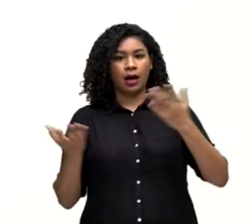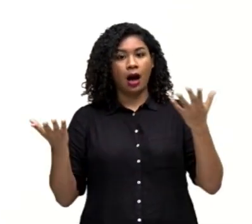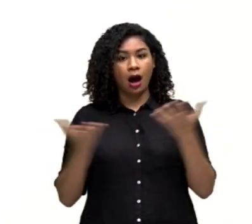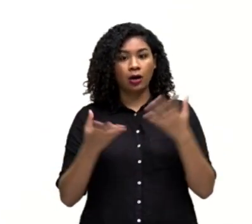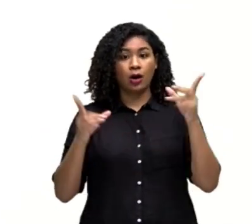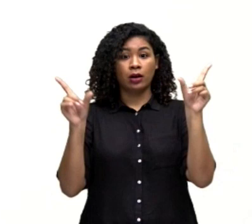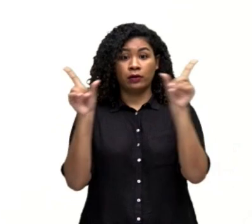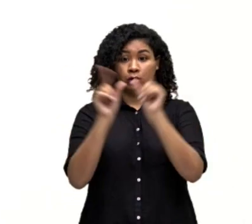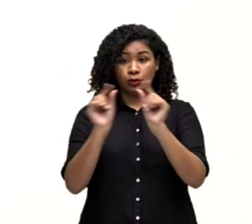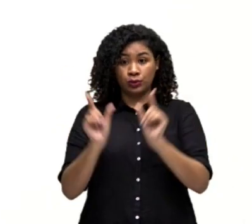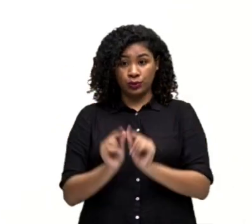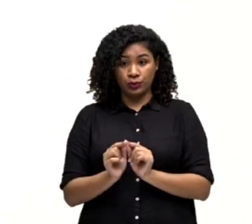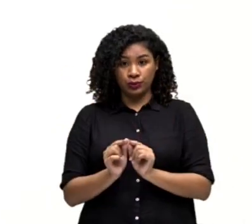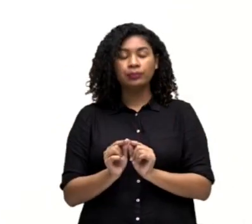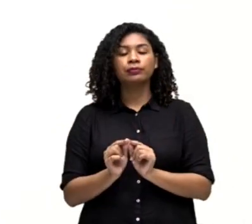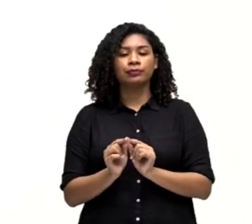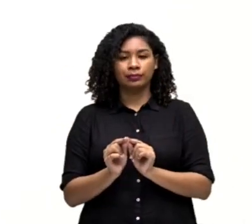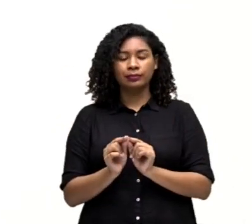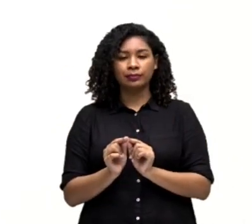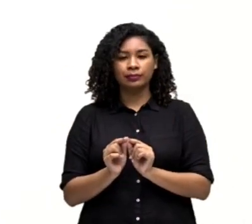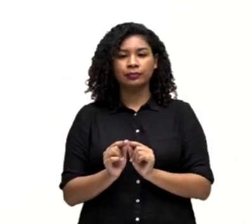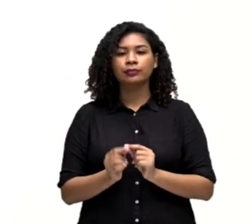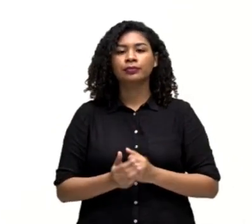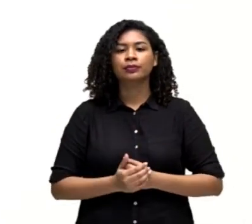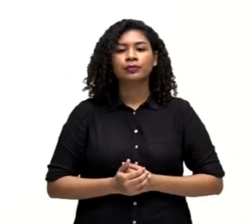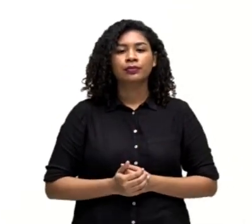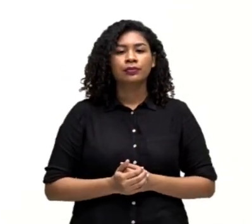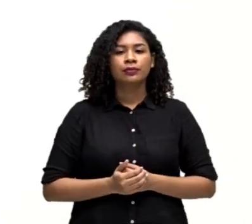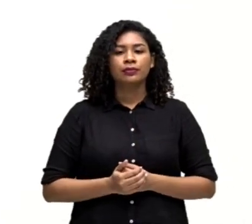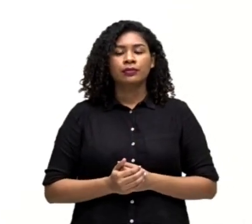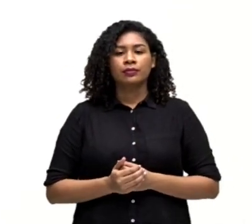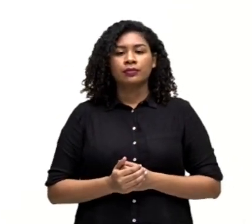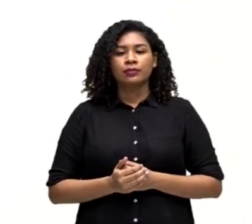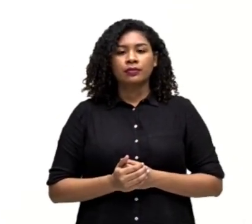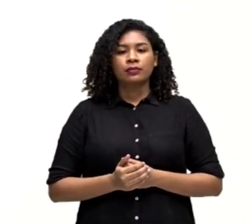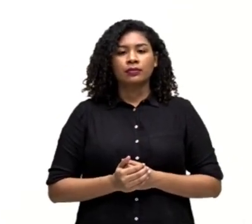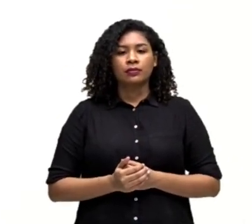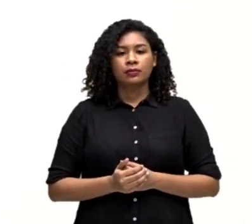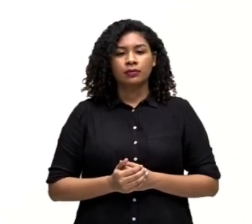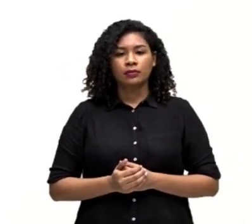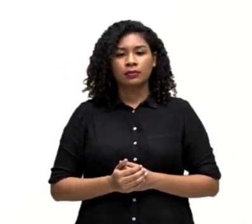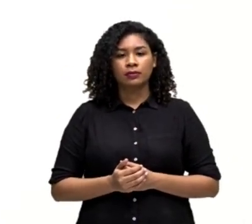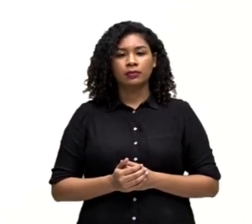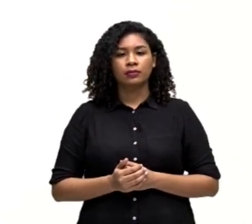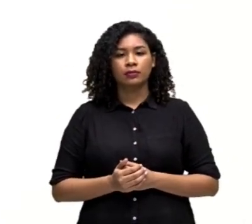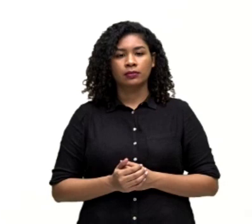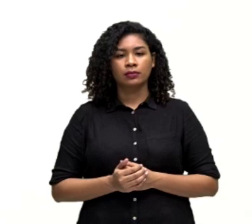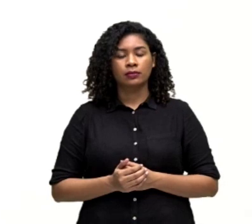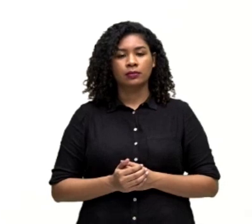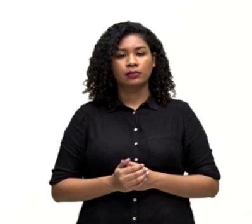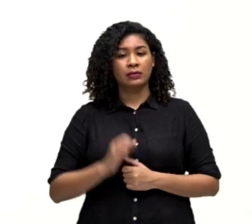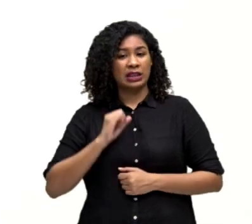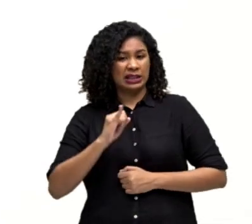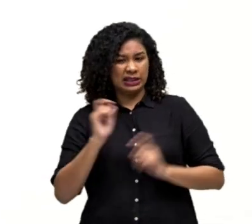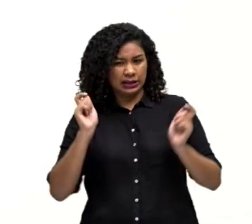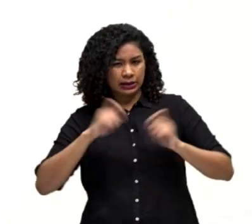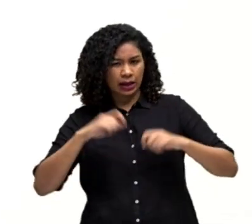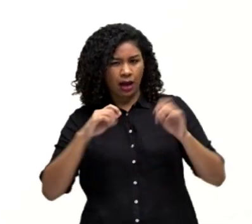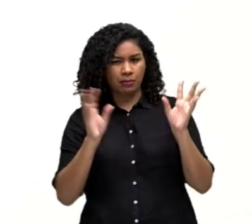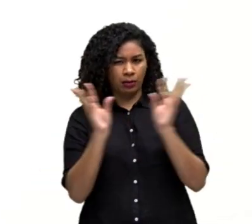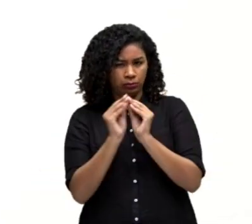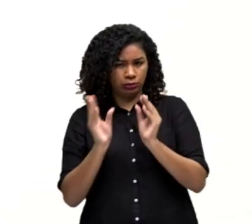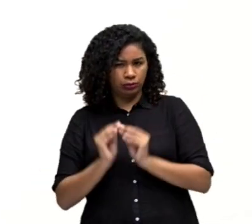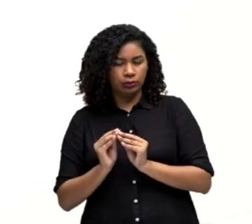Quando uma questão pede para você simplificar, logicamente, sempre que possível. E nesse caso